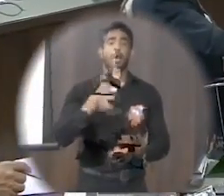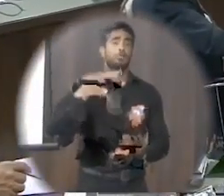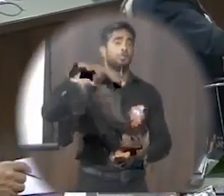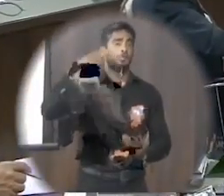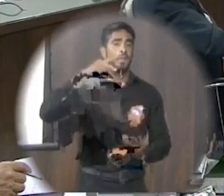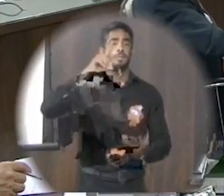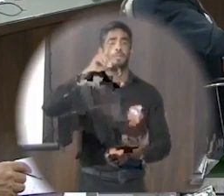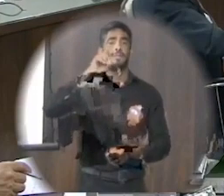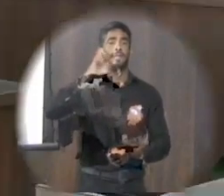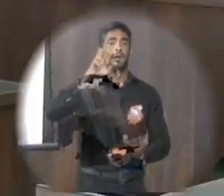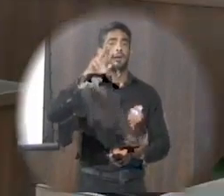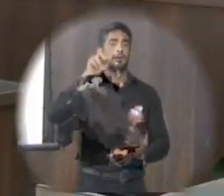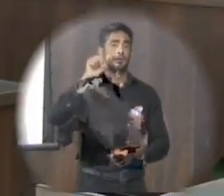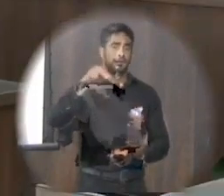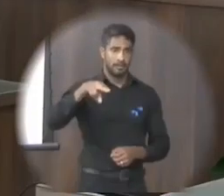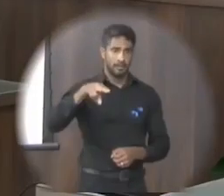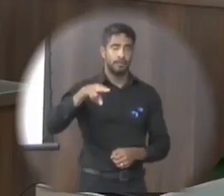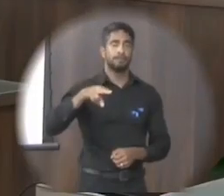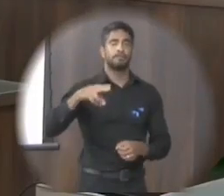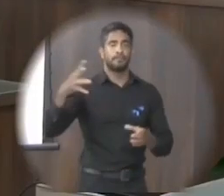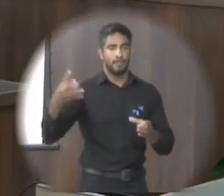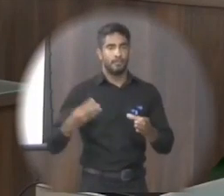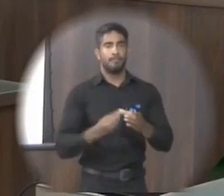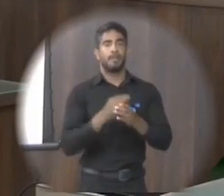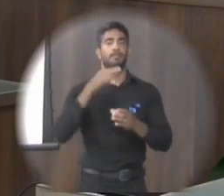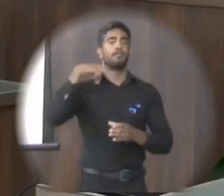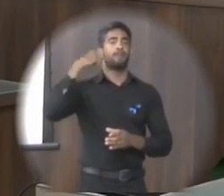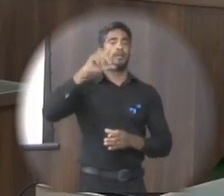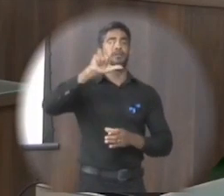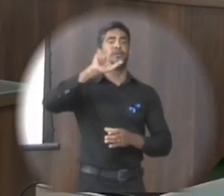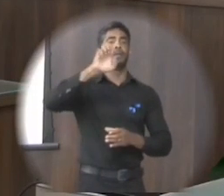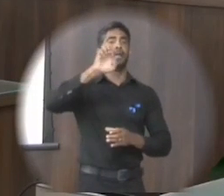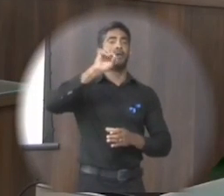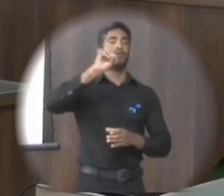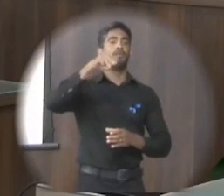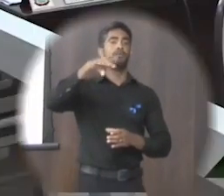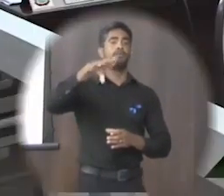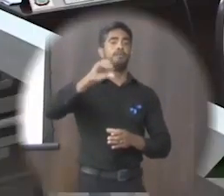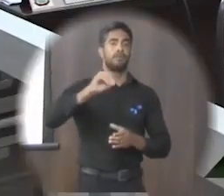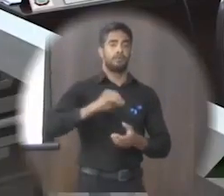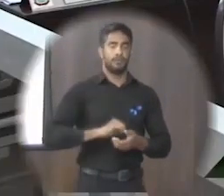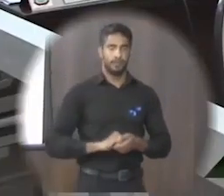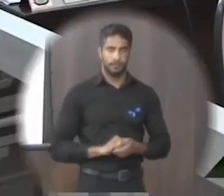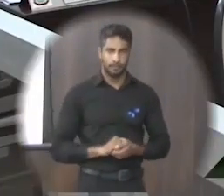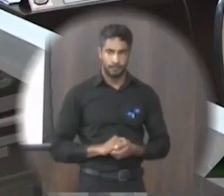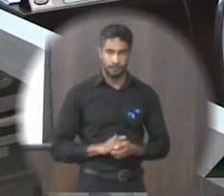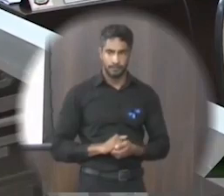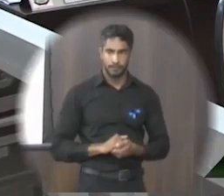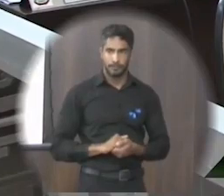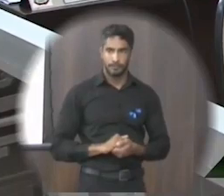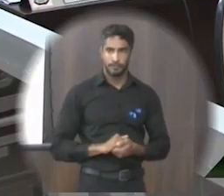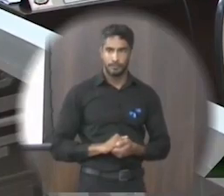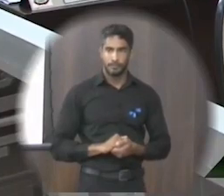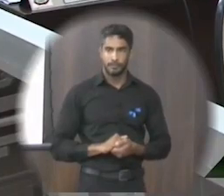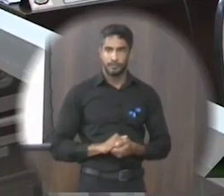vereador Derlan Miranda dos Reis. Membro, o vereador Leubino Antunes de Bem.